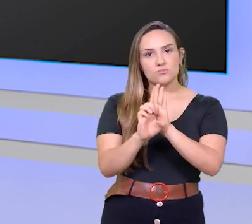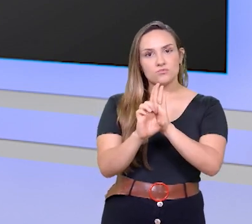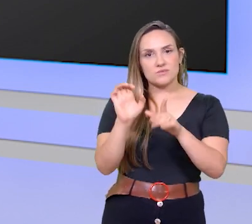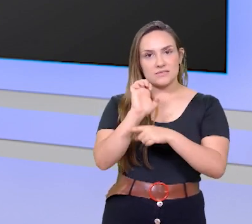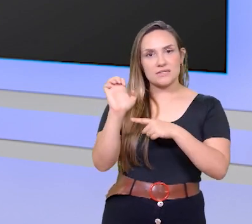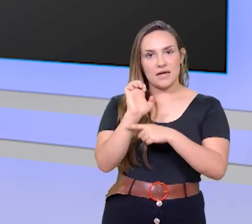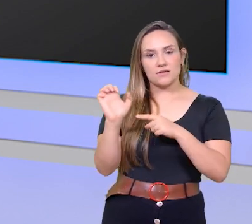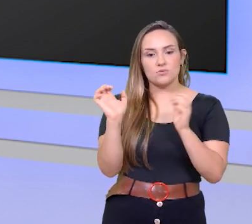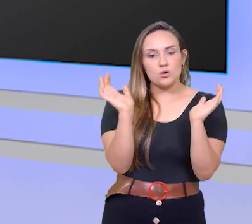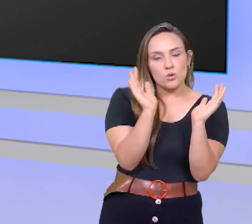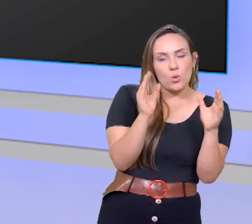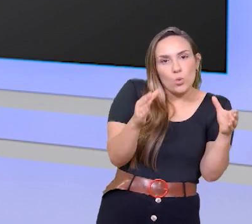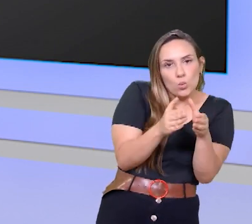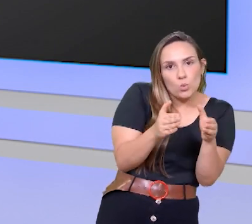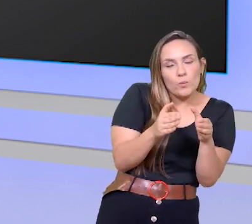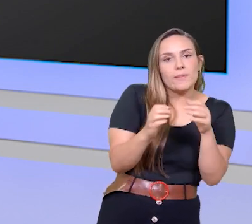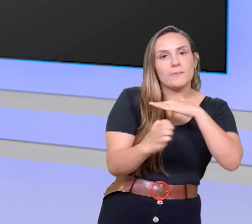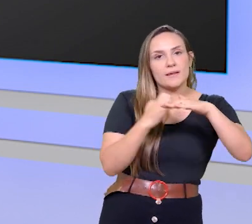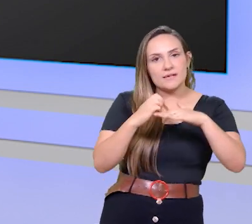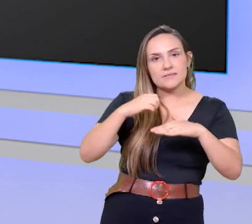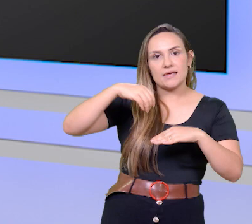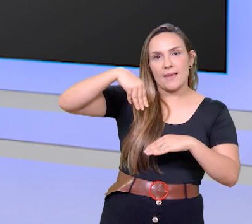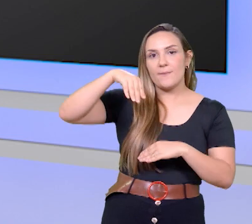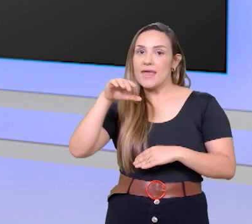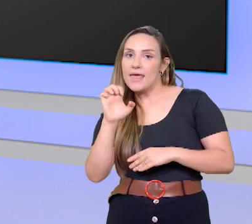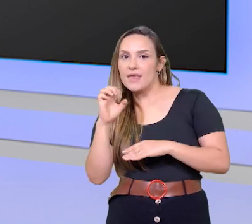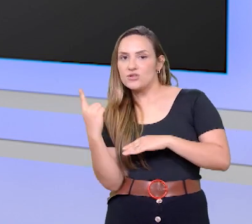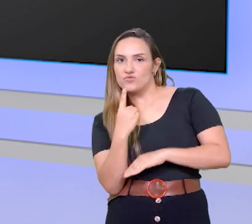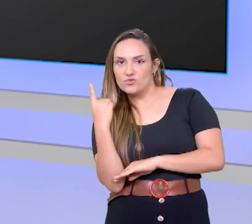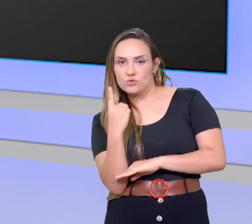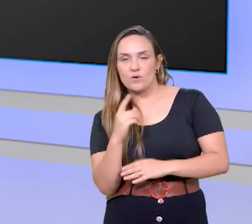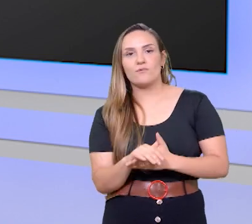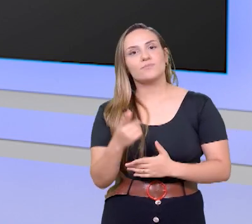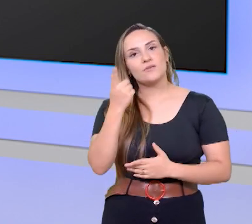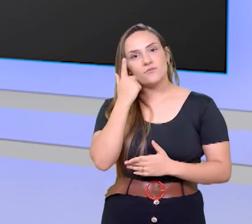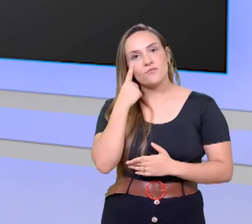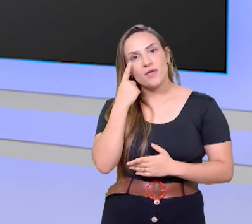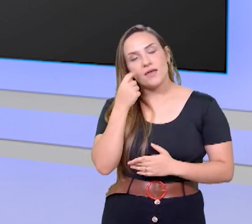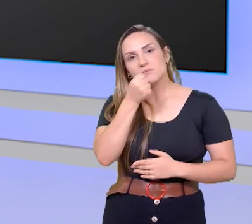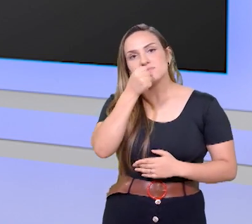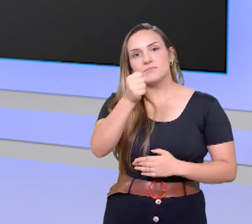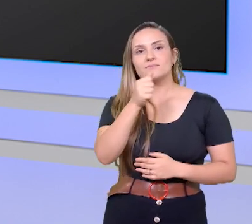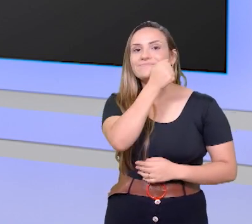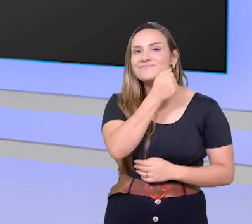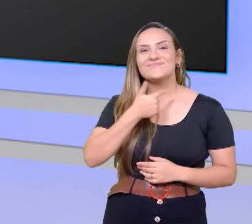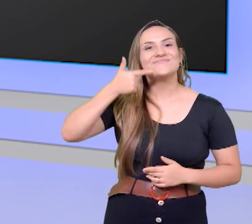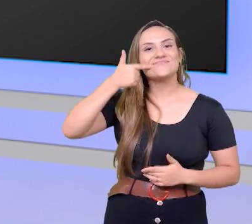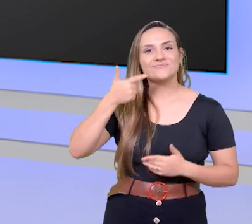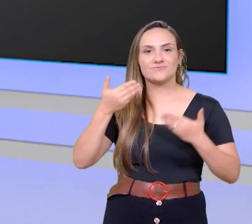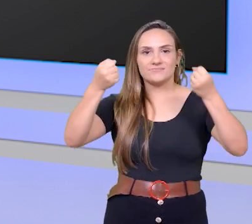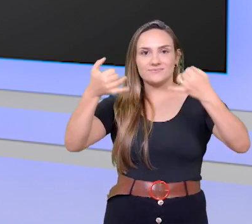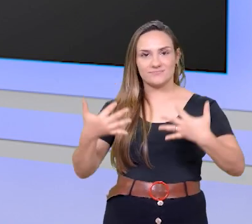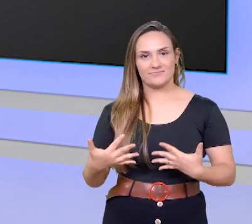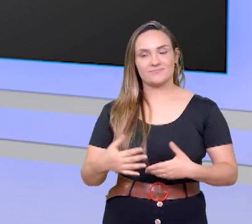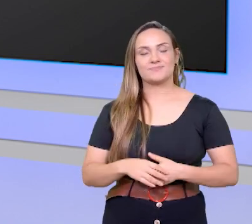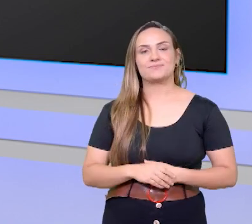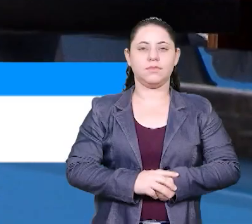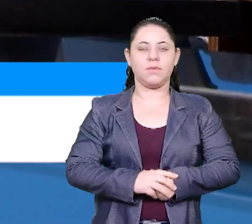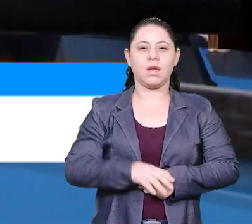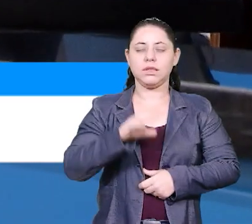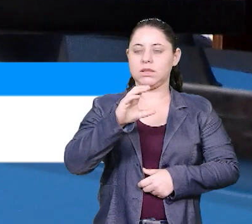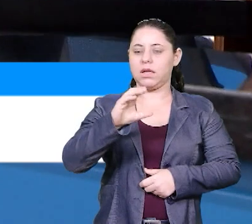Estatuto Estadual da Microempresa e do Microempreendedor Individual. Acompanhe na reportagem de Ana Paula